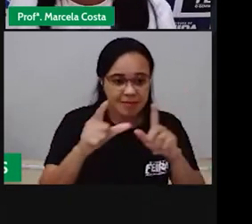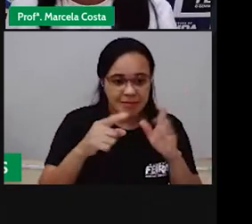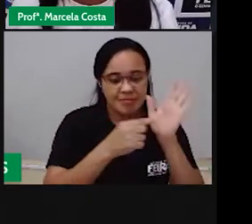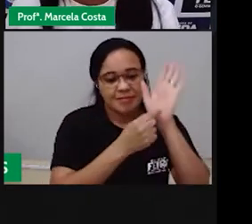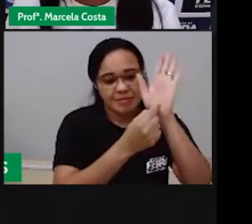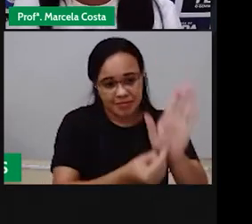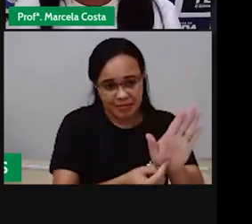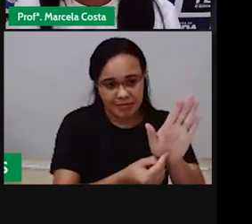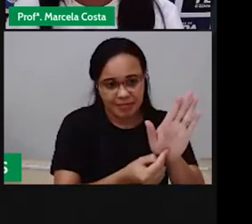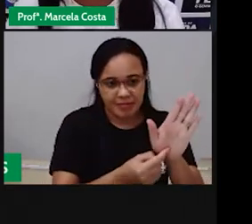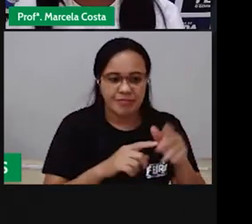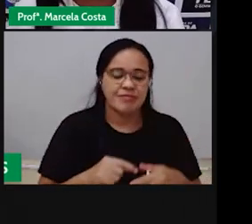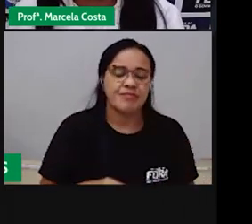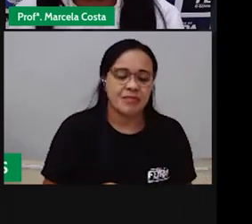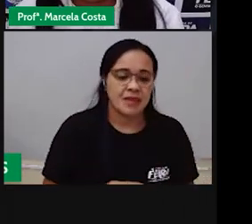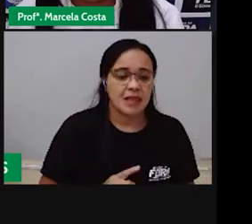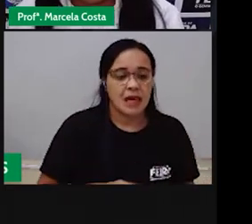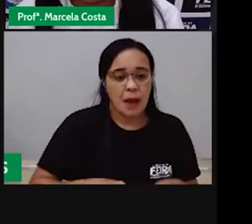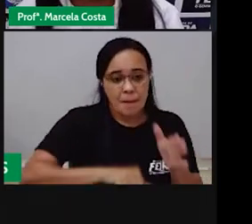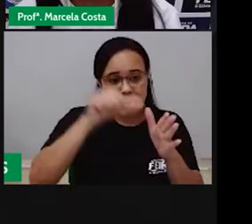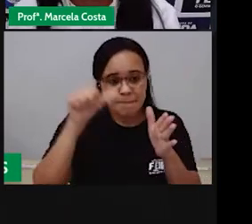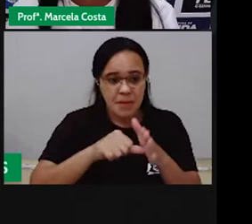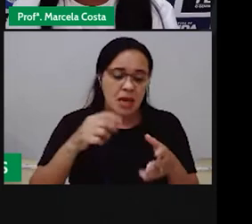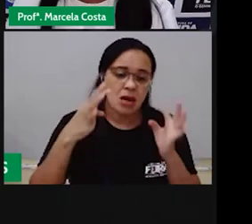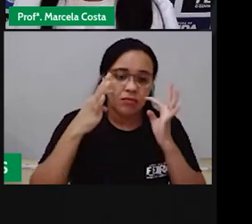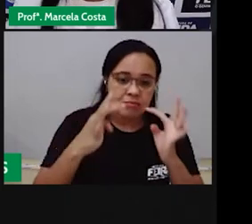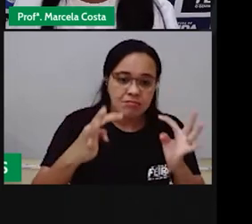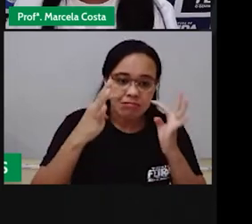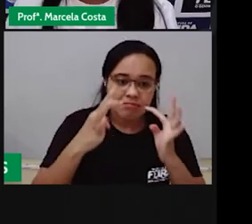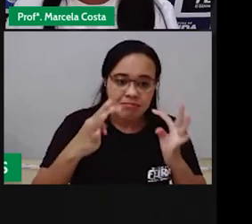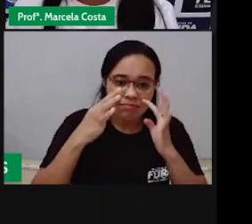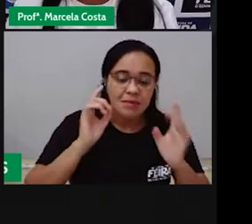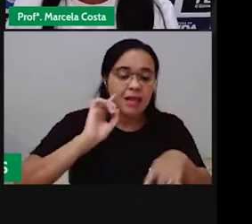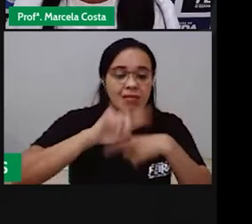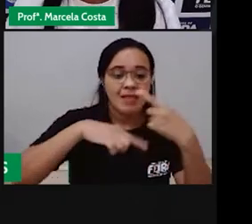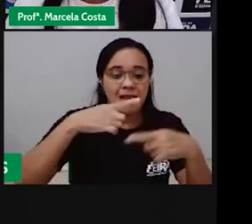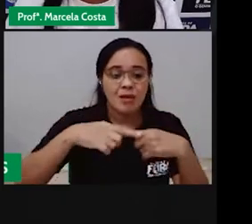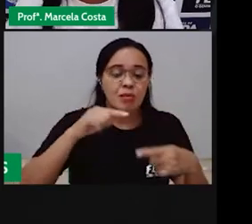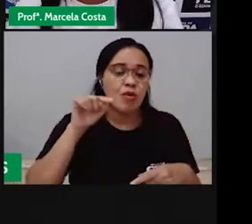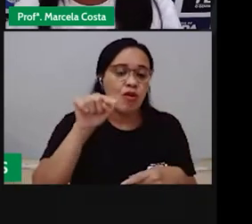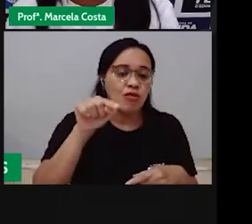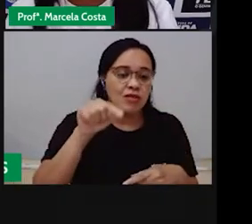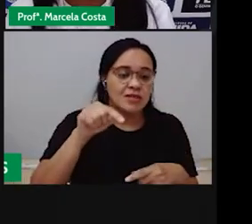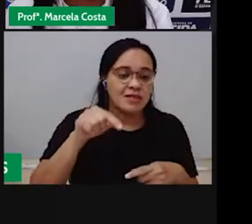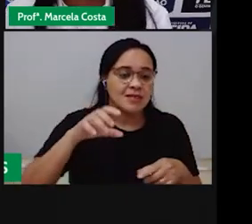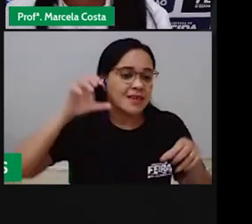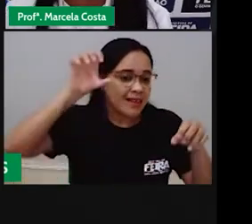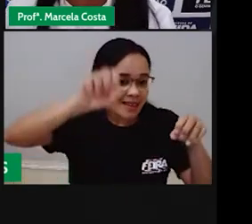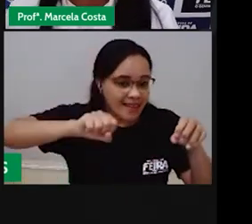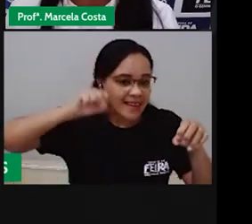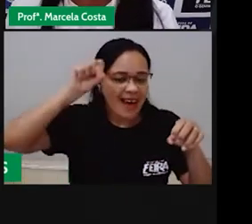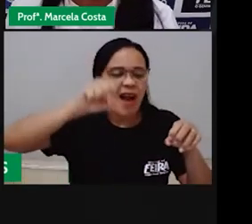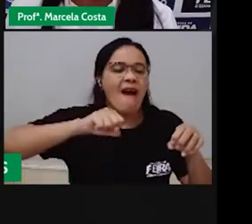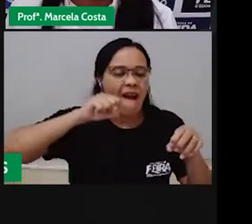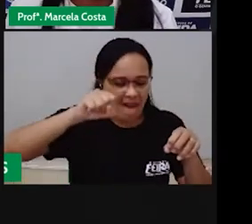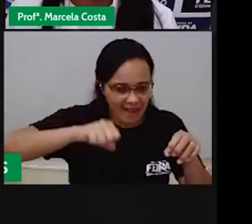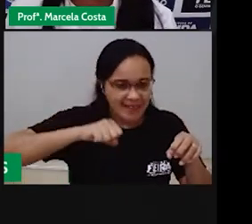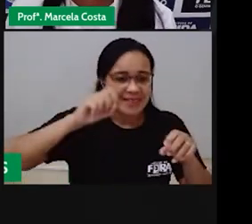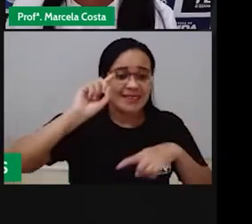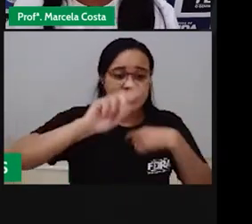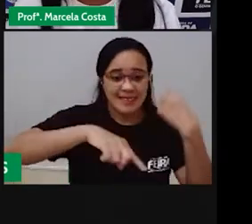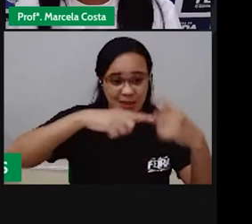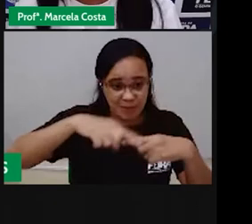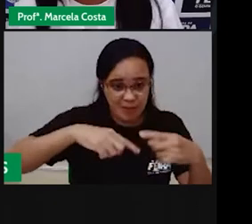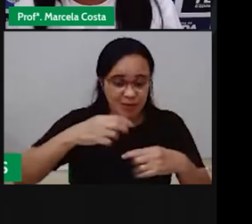essa aula de como se dança o xaxado, eu vou pedir para você gravar um vídeo dançando o